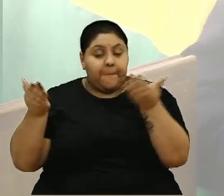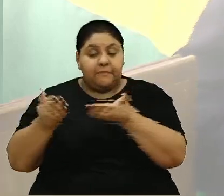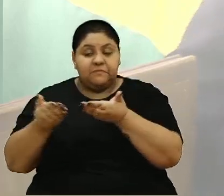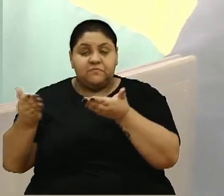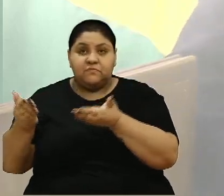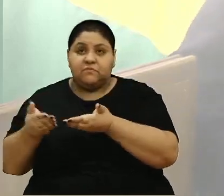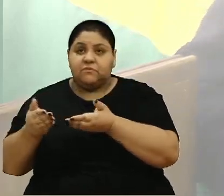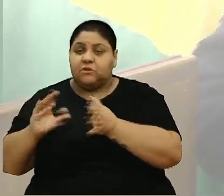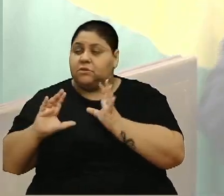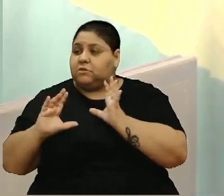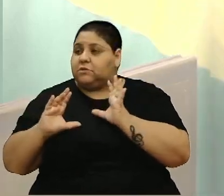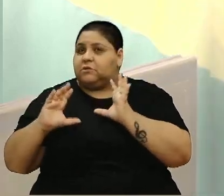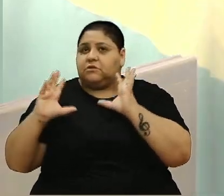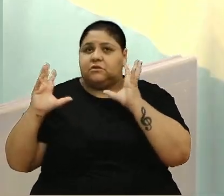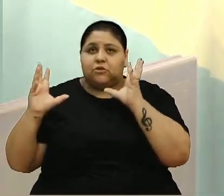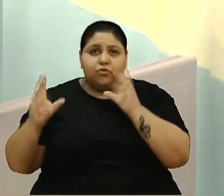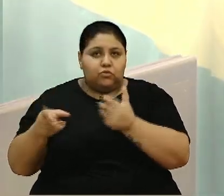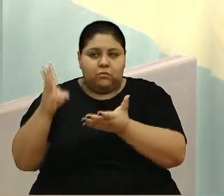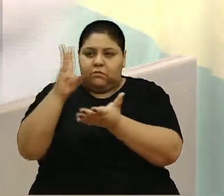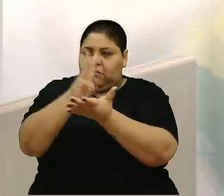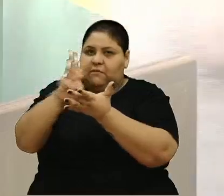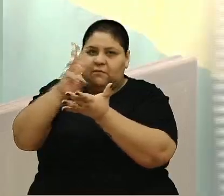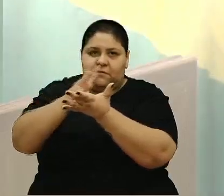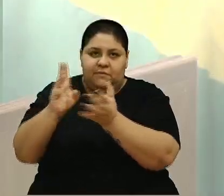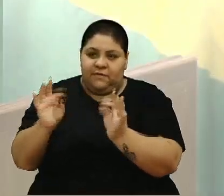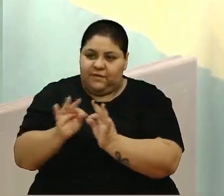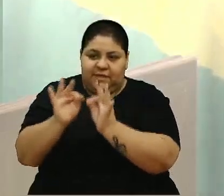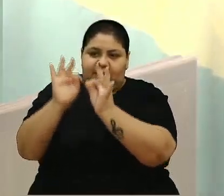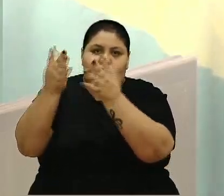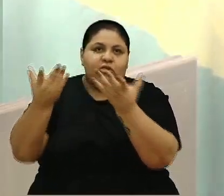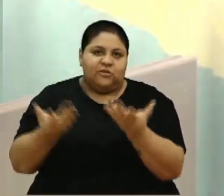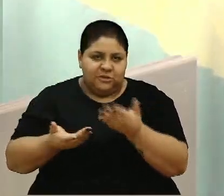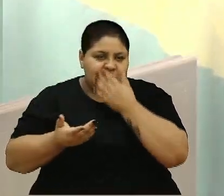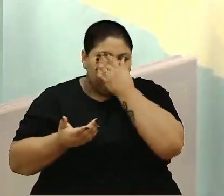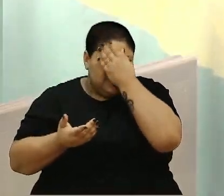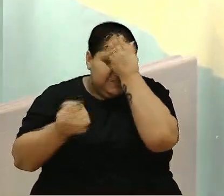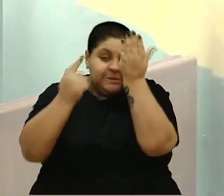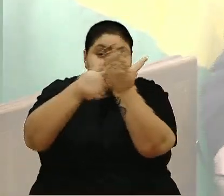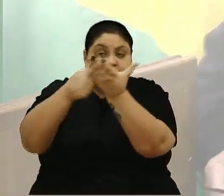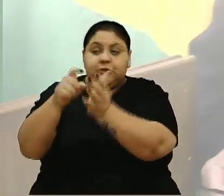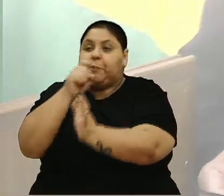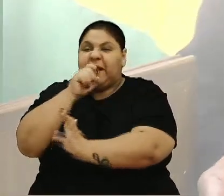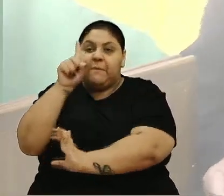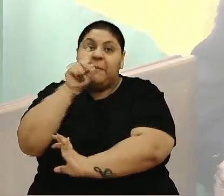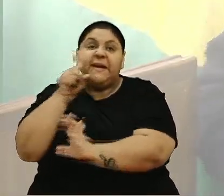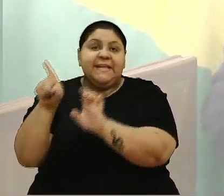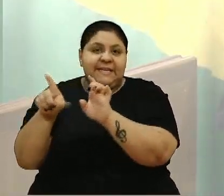né, com todo o zap, com tudo aquilo de compromissos que os pais têm,